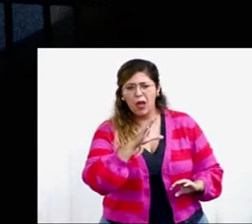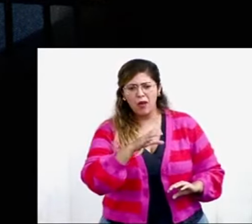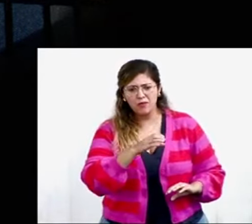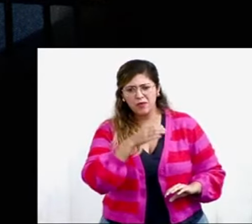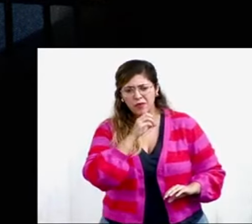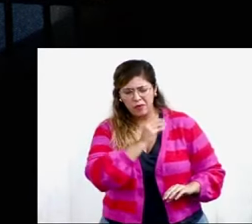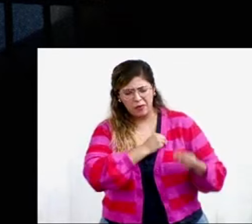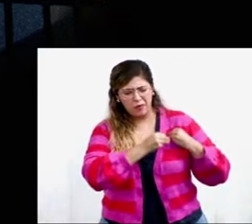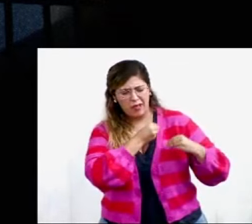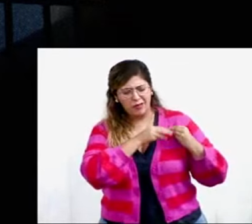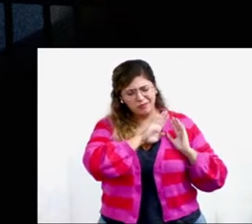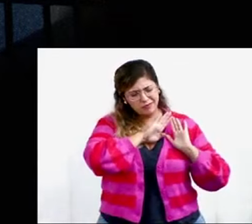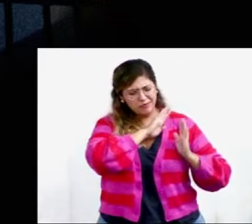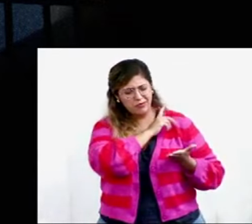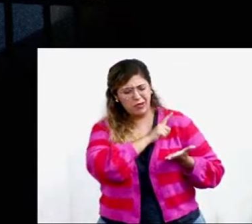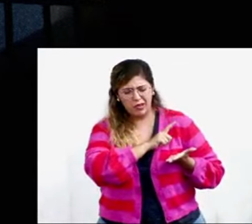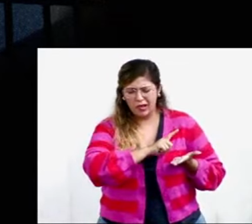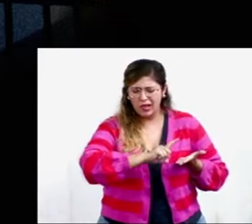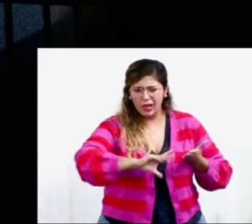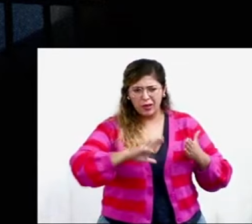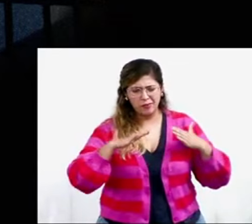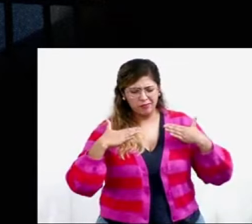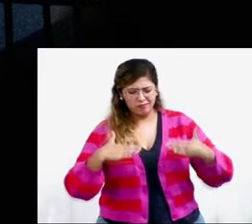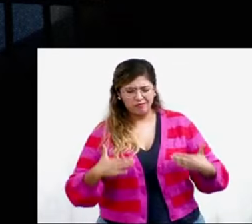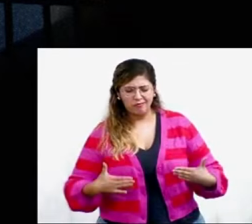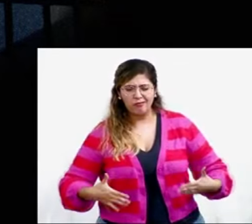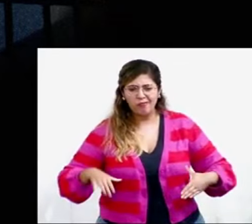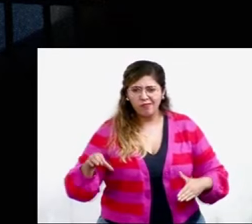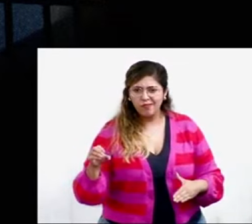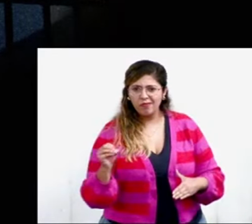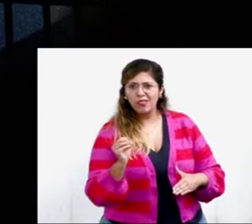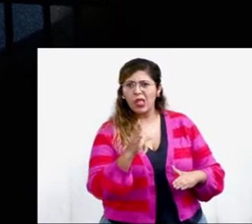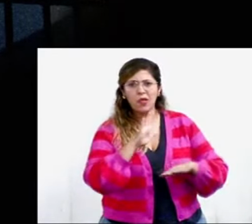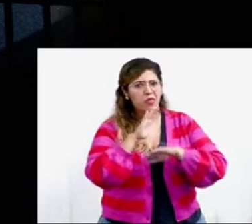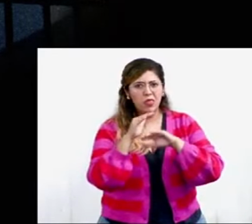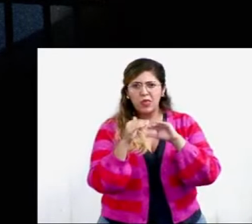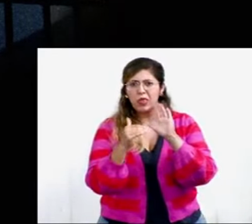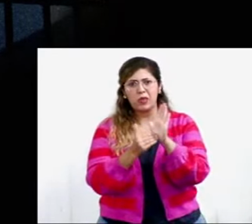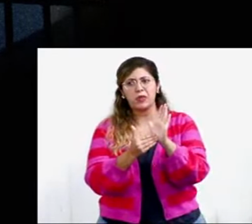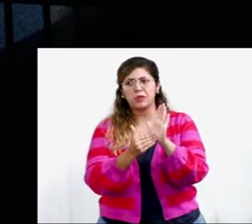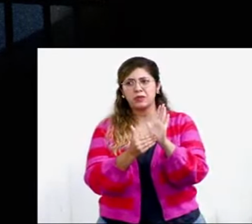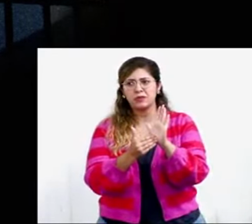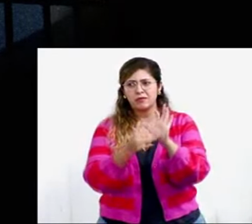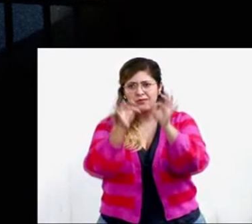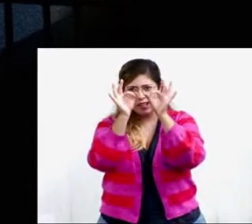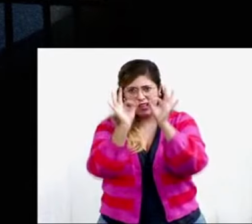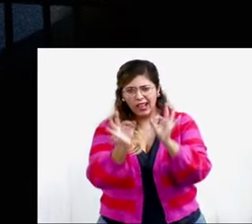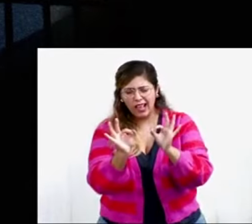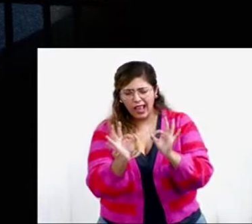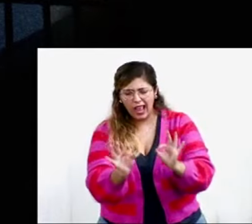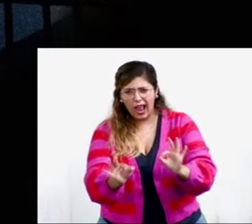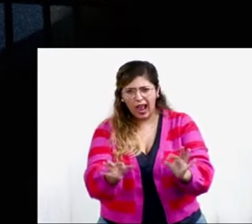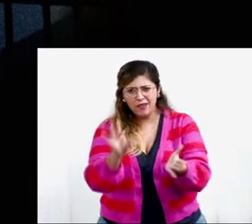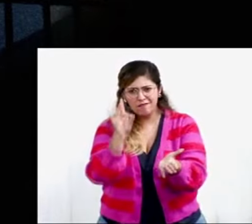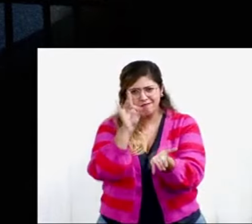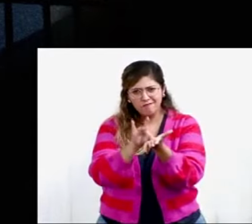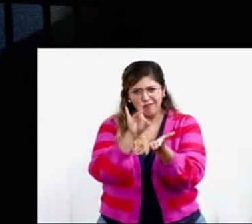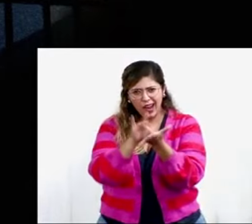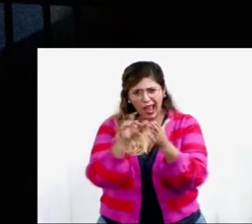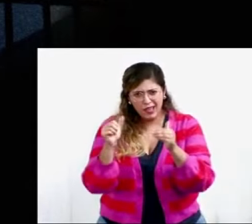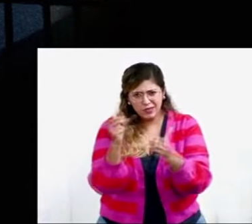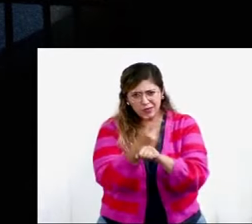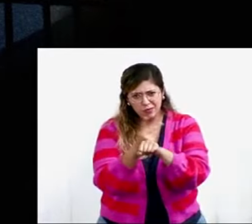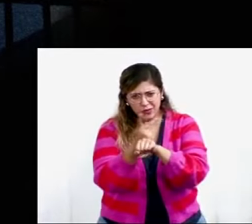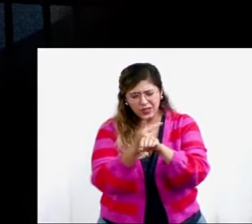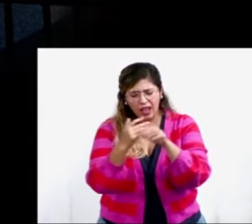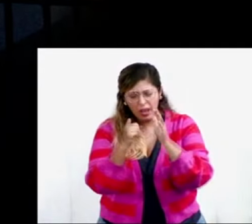criado segundo Deus, em justiça e retidão, procedentes da verdade. Oremos. Acabamos de